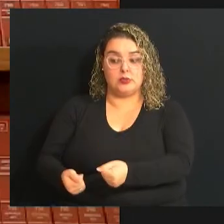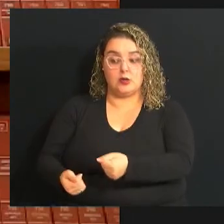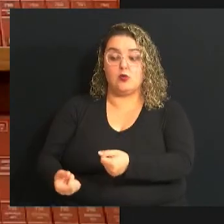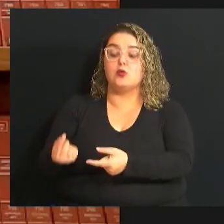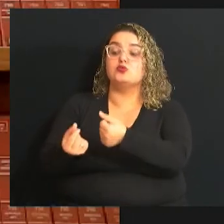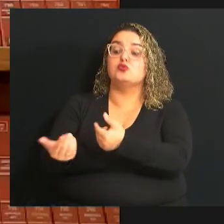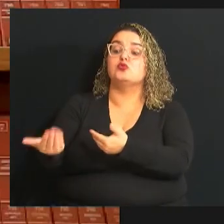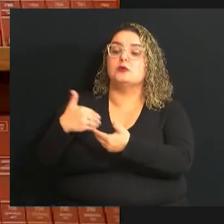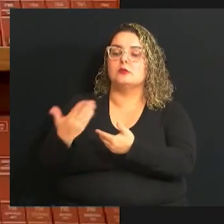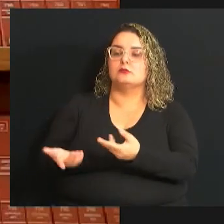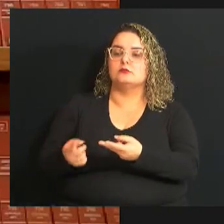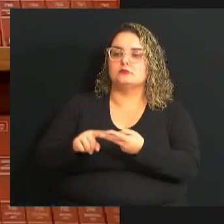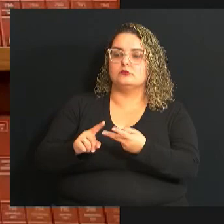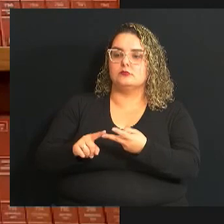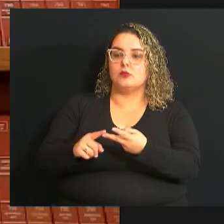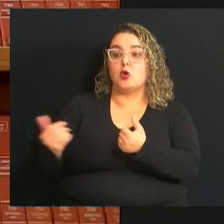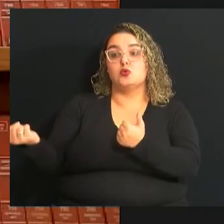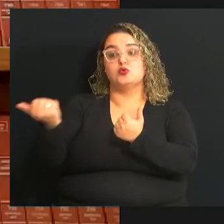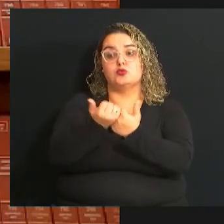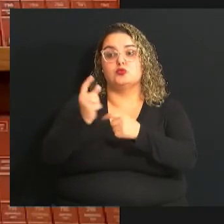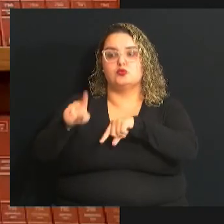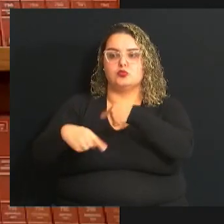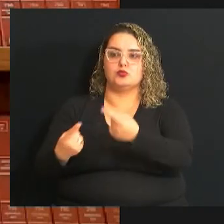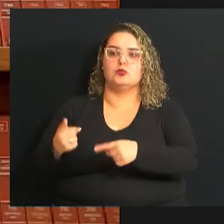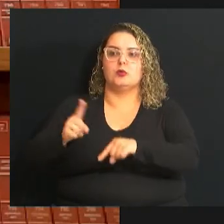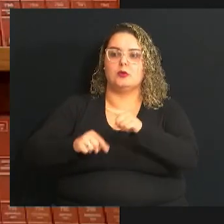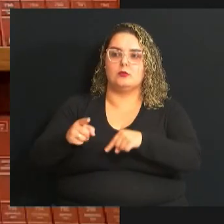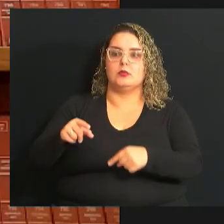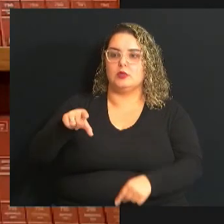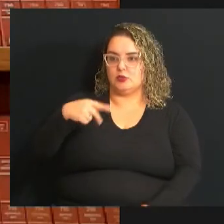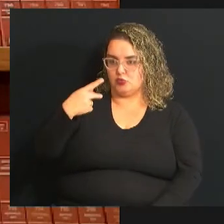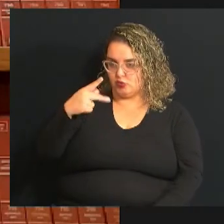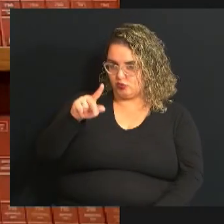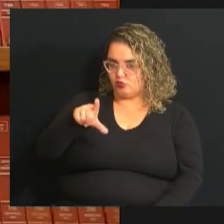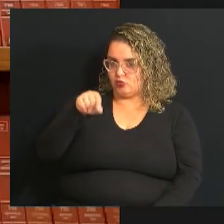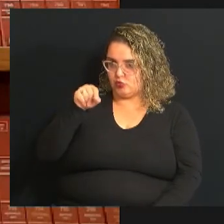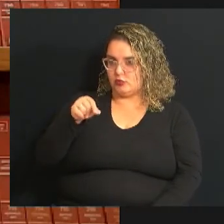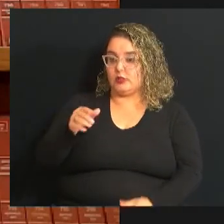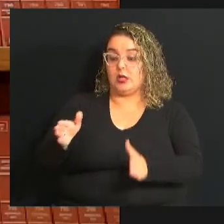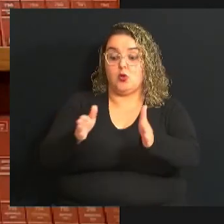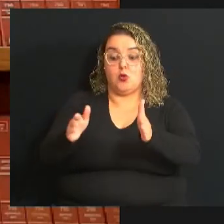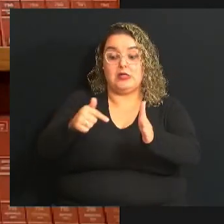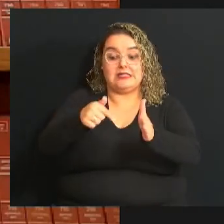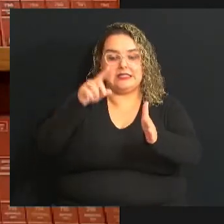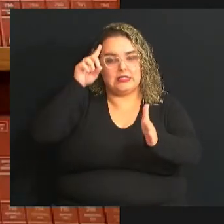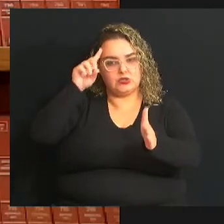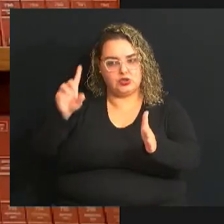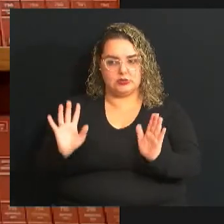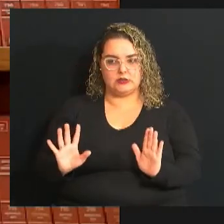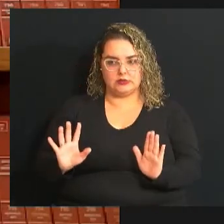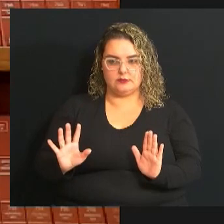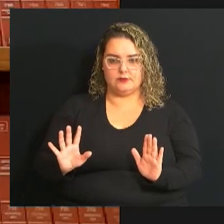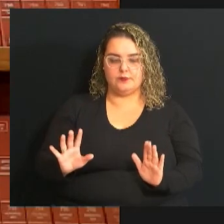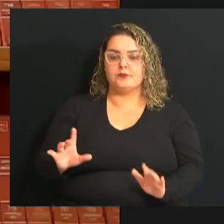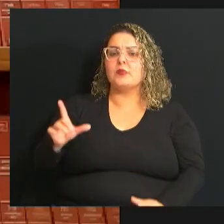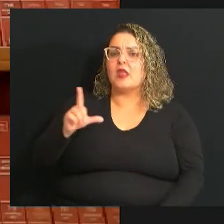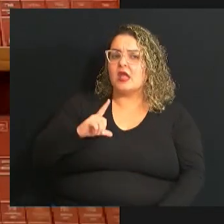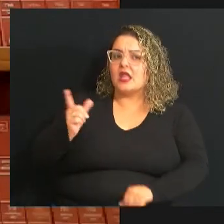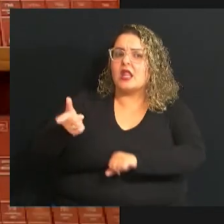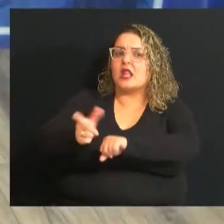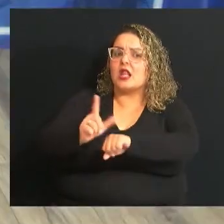forma virtual, e depois, ainda, se entender que é o caso, ingressar com uma ação